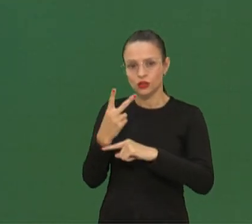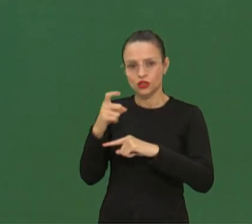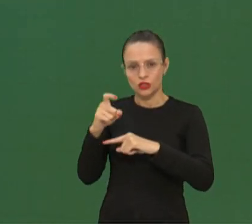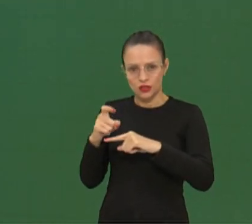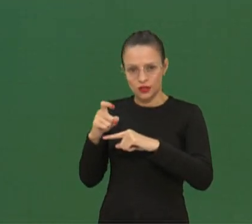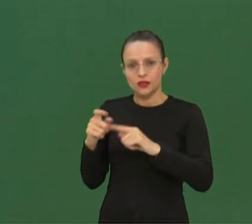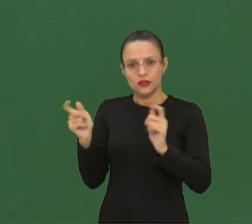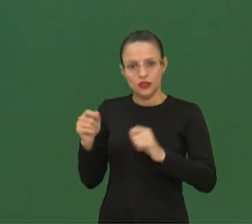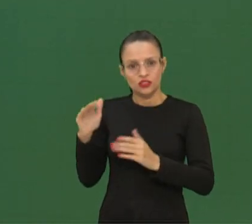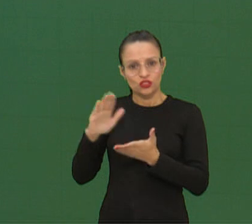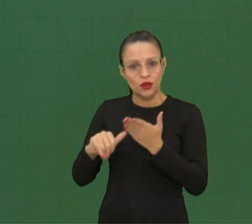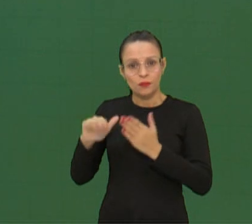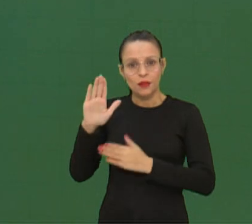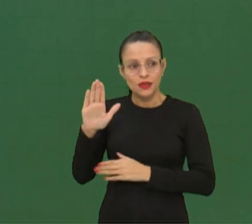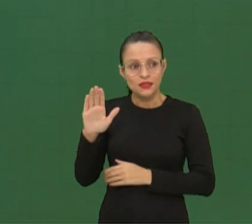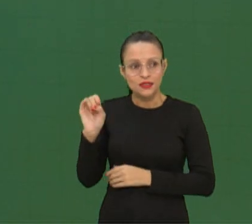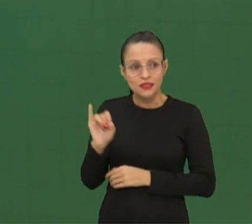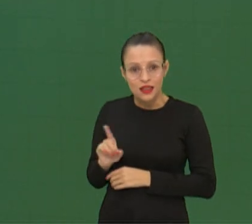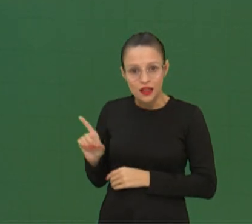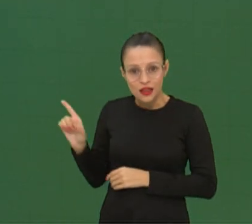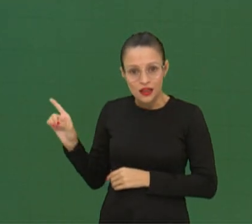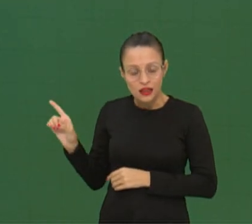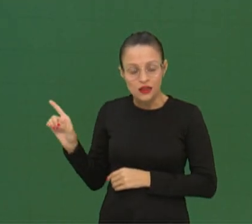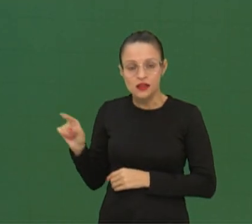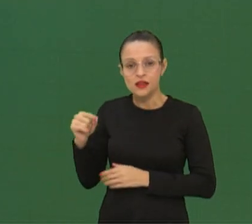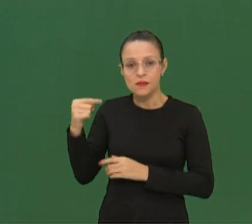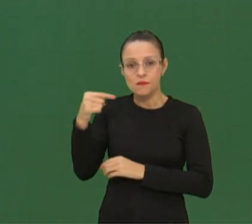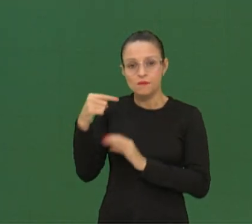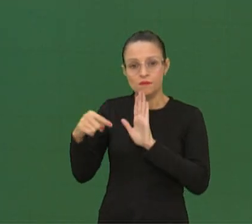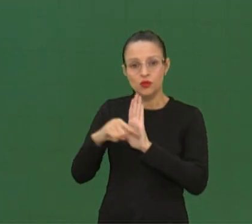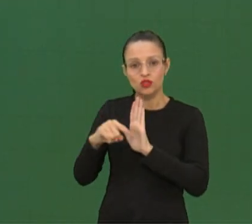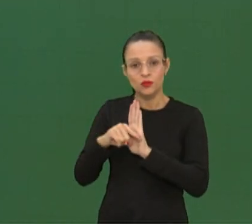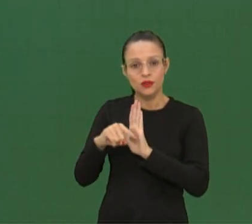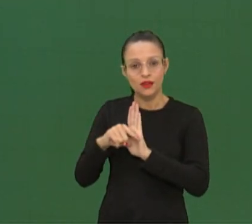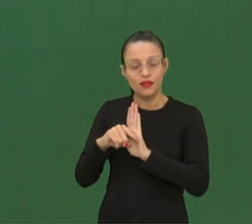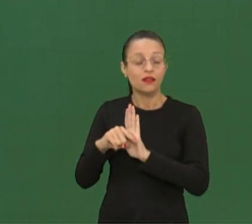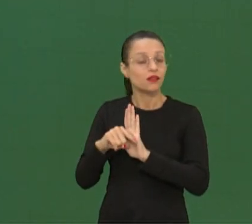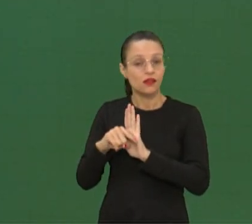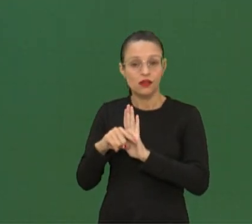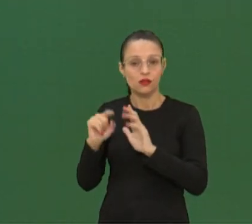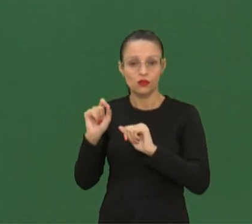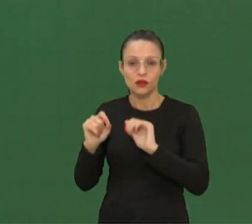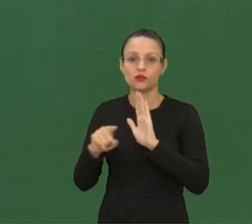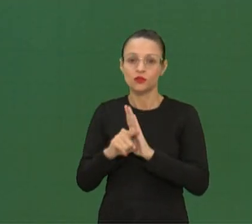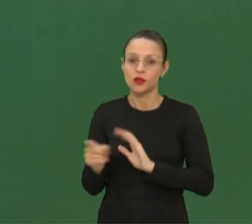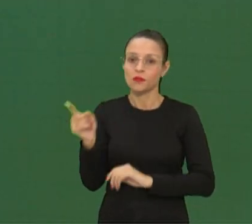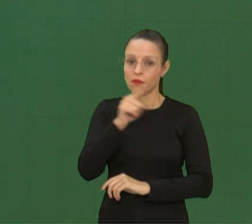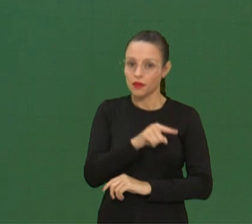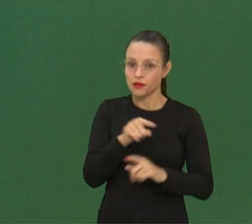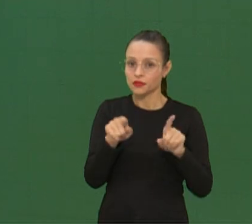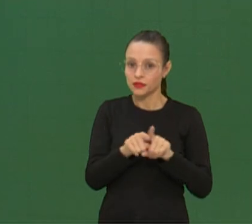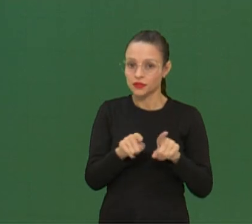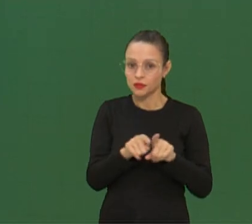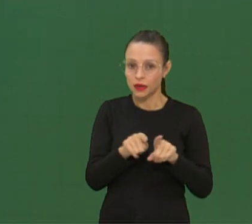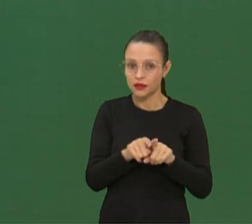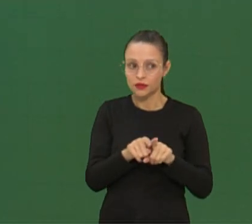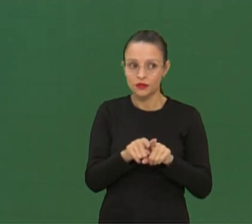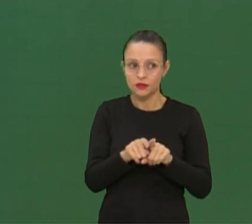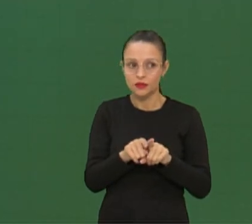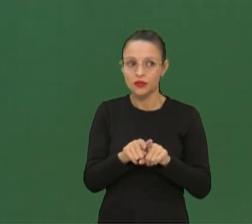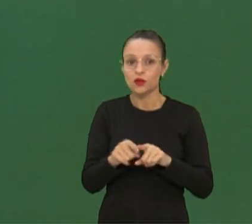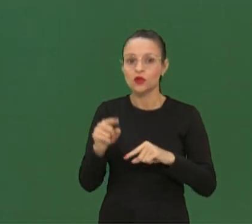dali. Só que se eu subtrair desse lado, para a igualdade não mudar, eu vou ter que fazer o quê? Eu vou ter que subtrair aqui também. Então, esse 2x sobre 3, ele